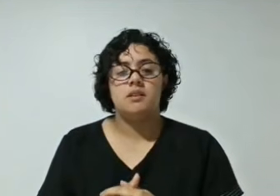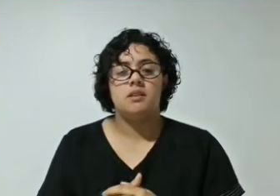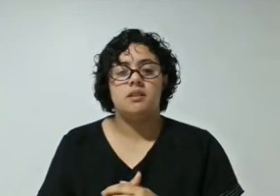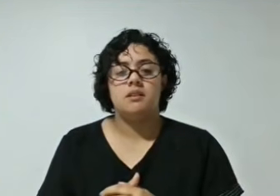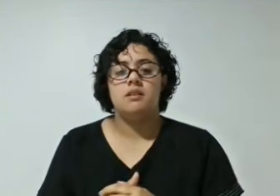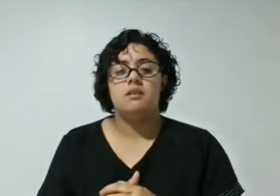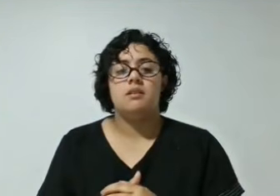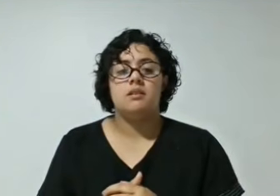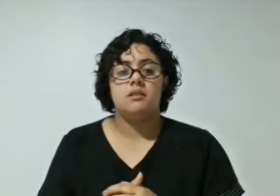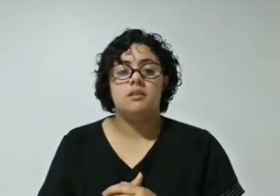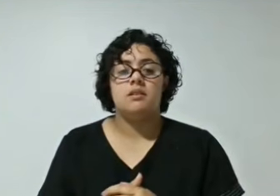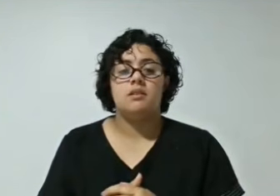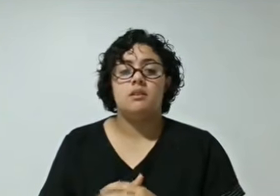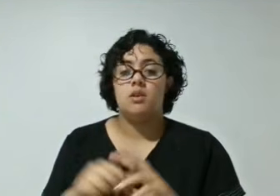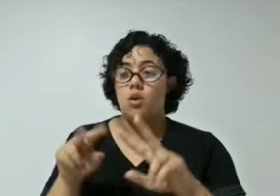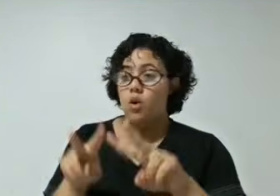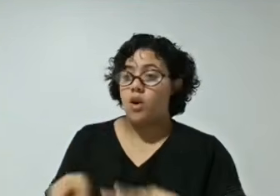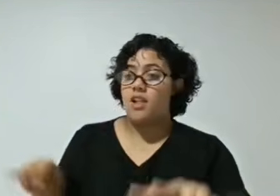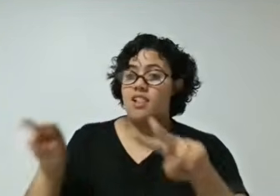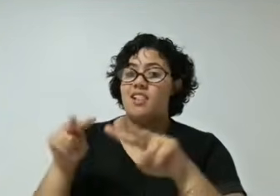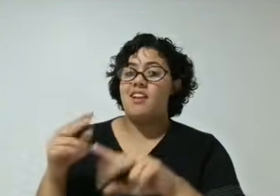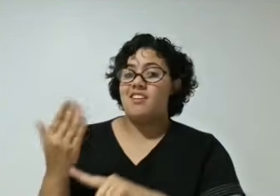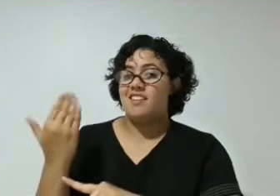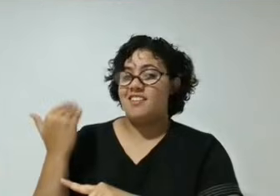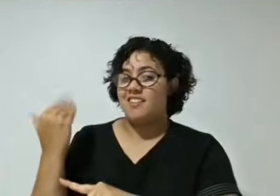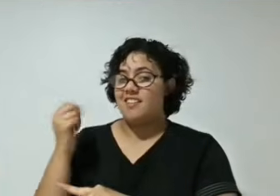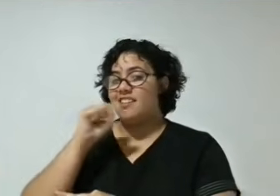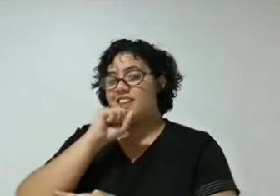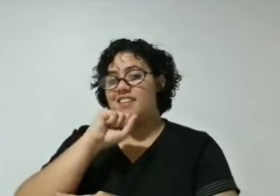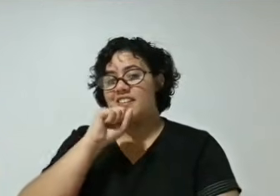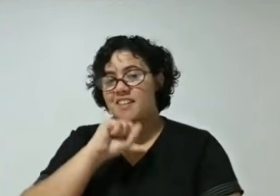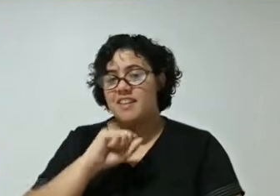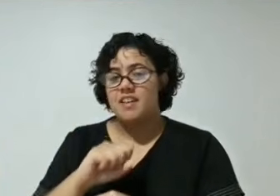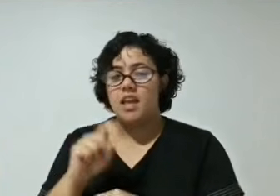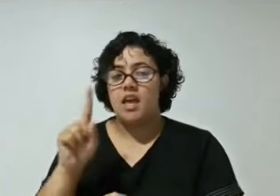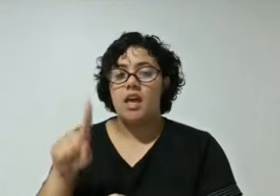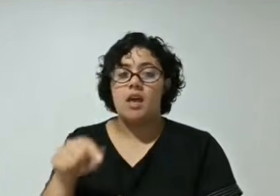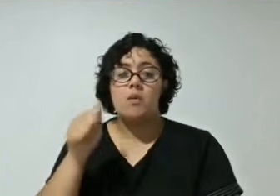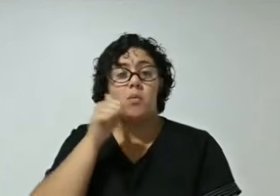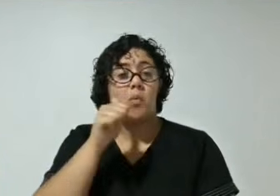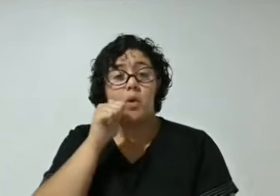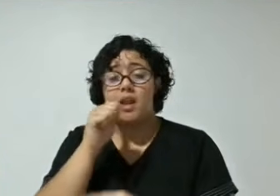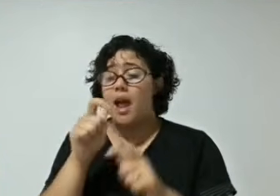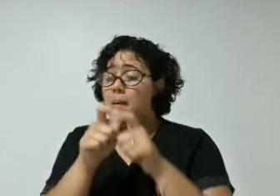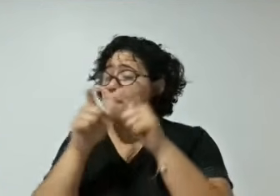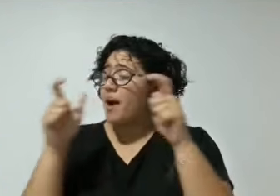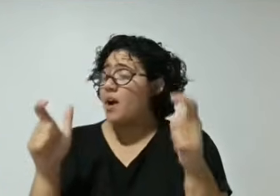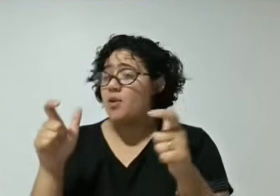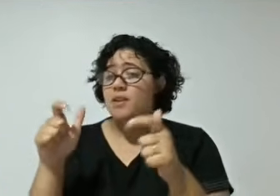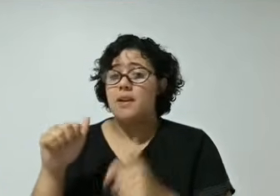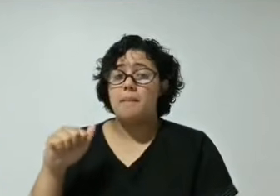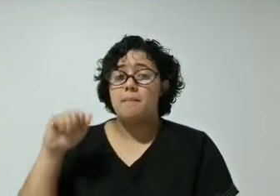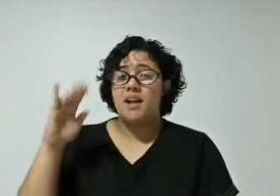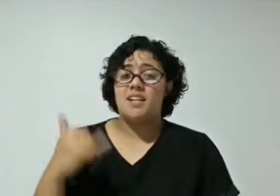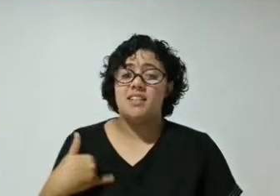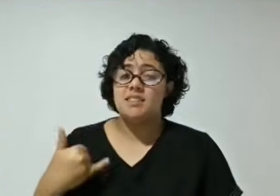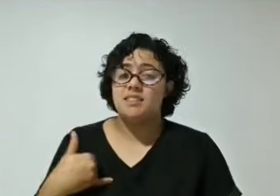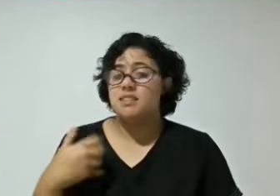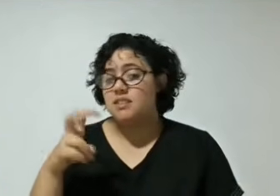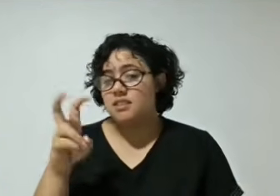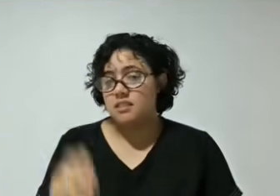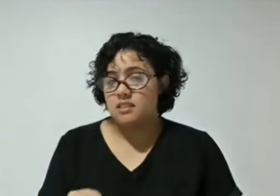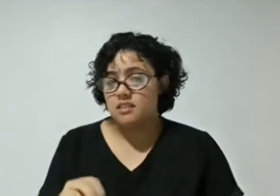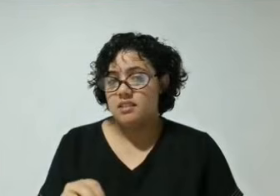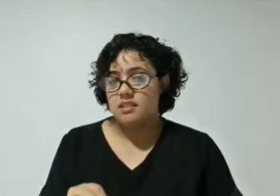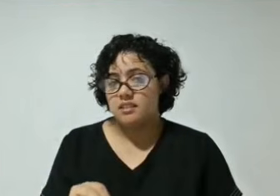ancestralidade, que, em sua maioria, são mulheres acima dos 50 anos que participam. Já é uma turma que já está, acho que, no 4º